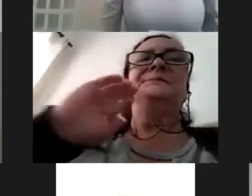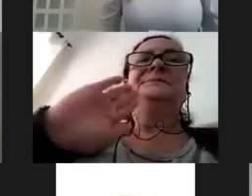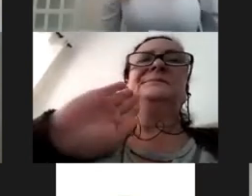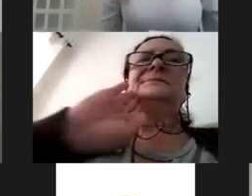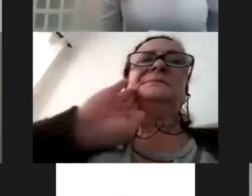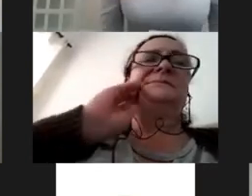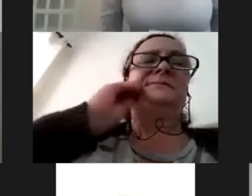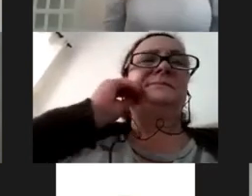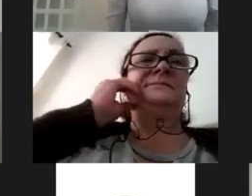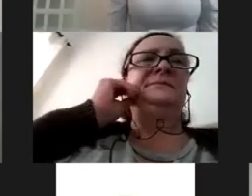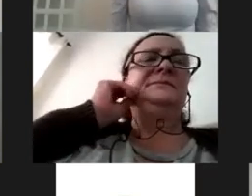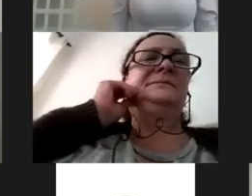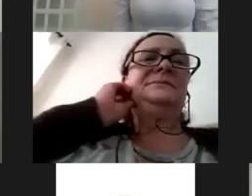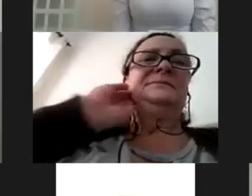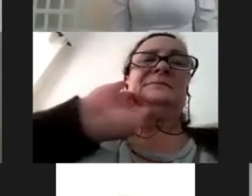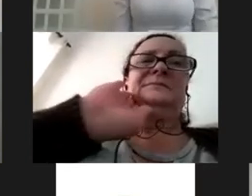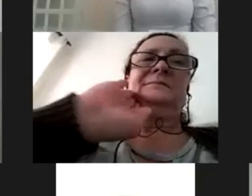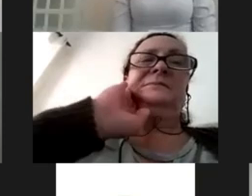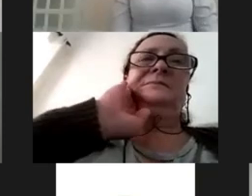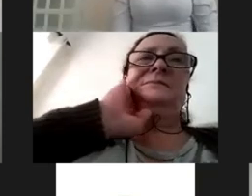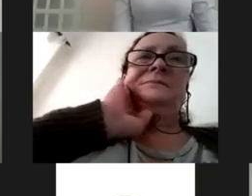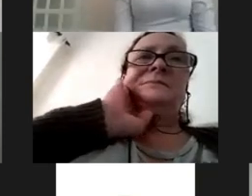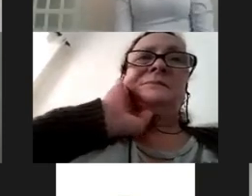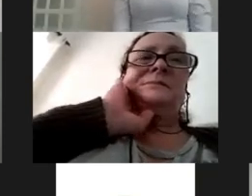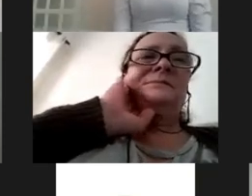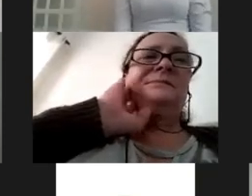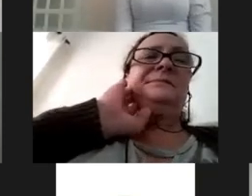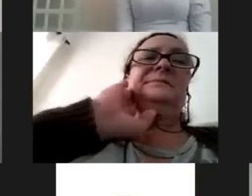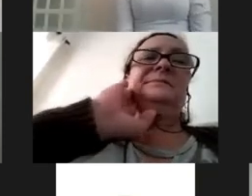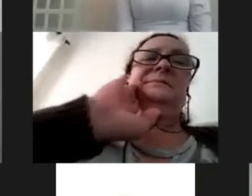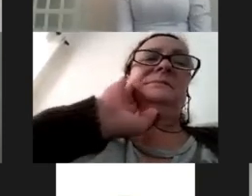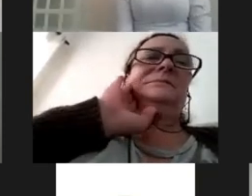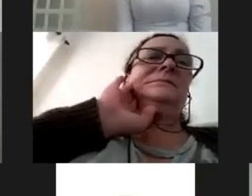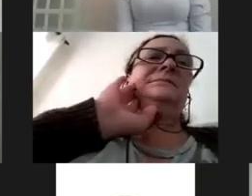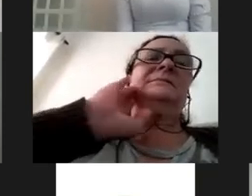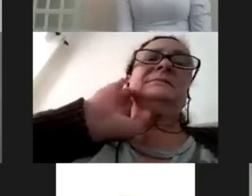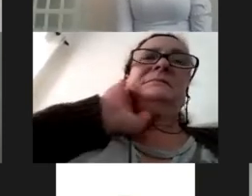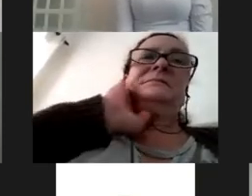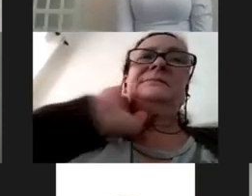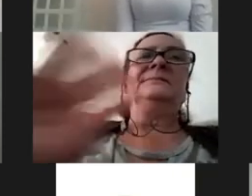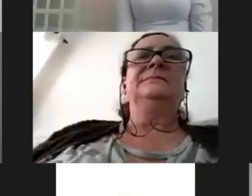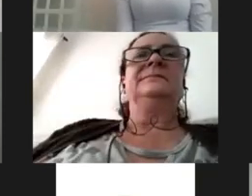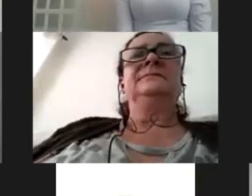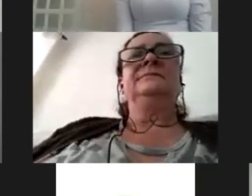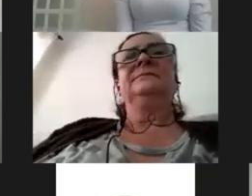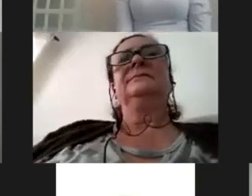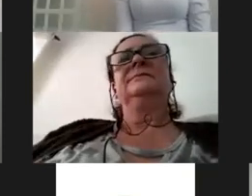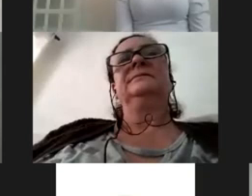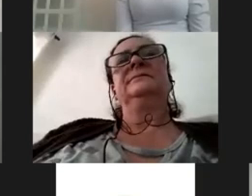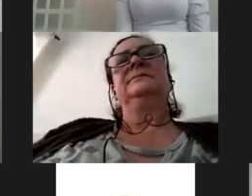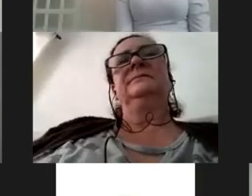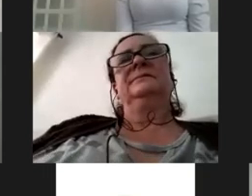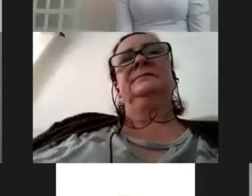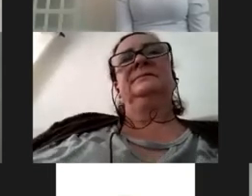naquela menina muito agitada da amiga. Então, tem algumas amigas que tu já tem a ficha técnica delas por natureza, né?